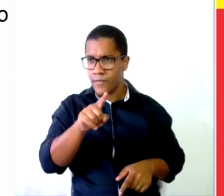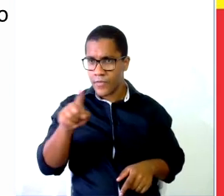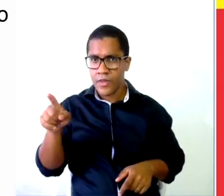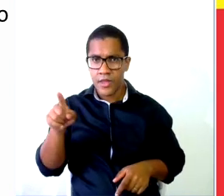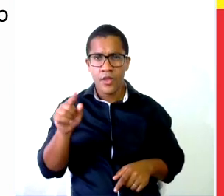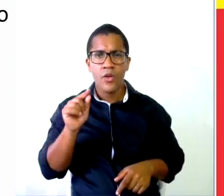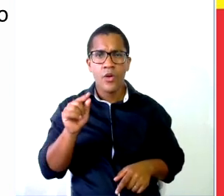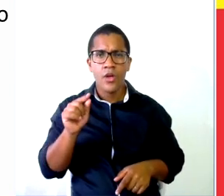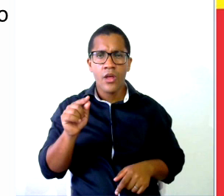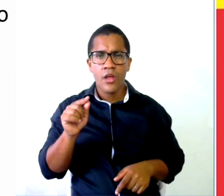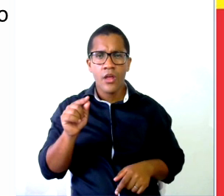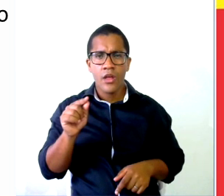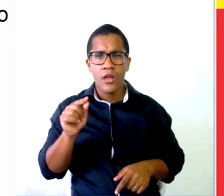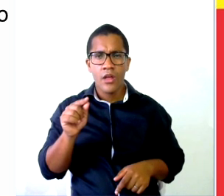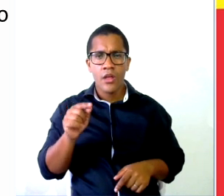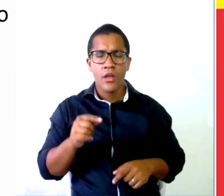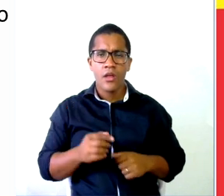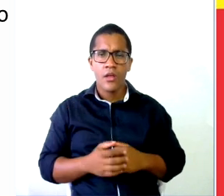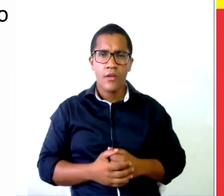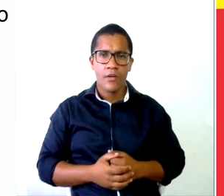não conquistavam escravos